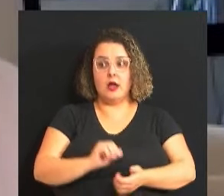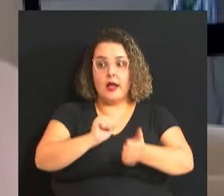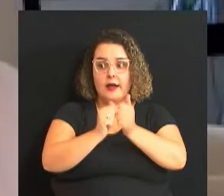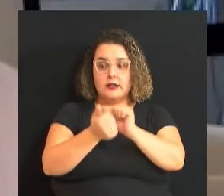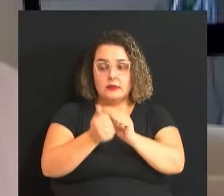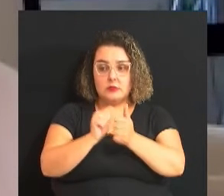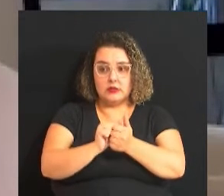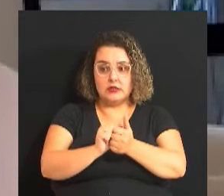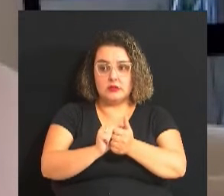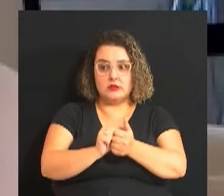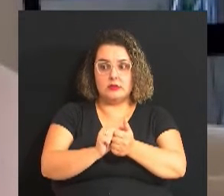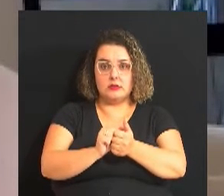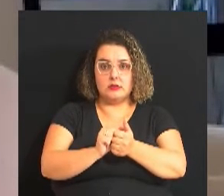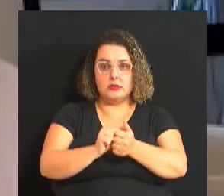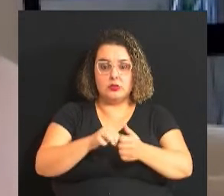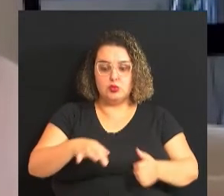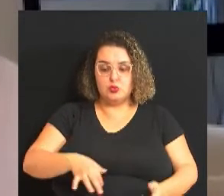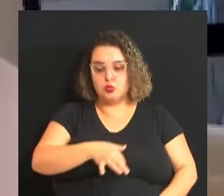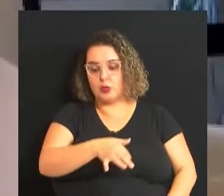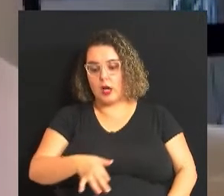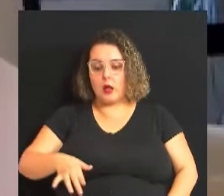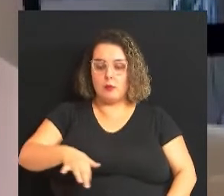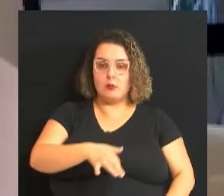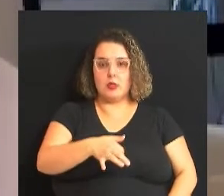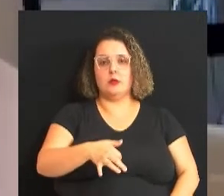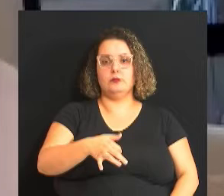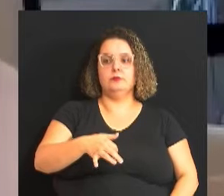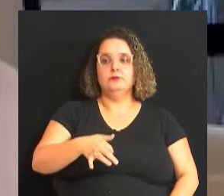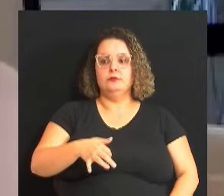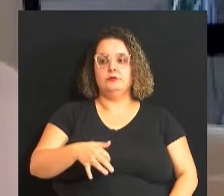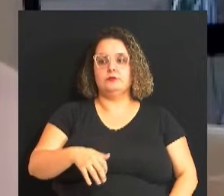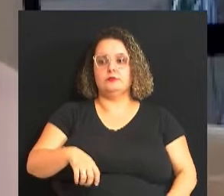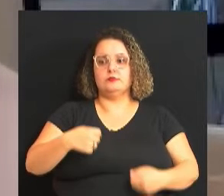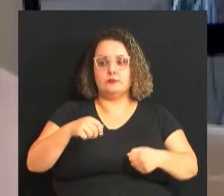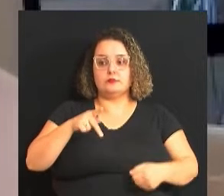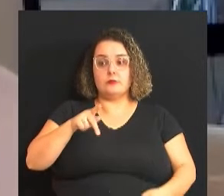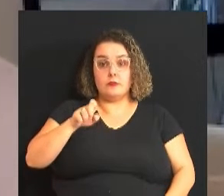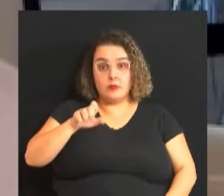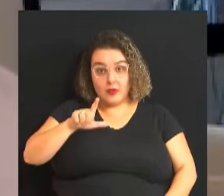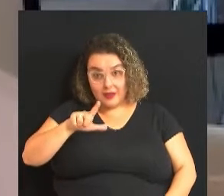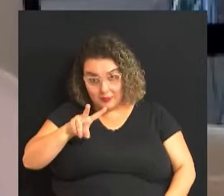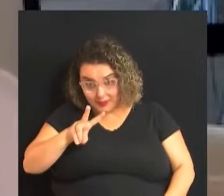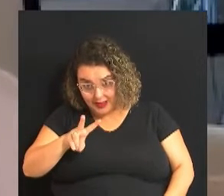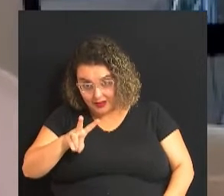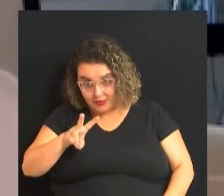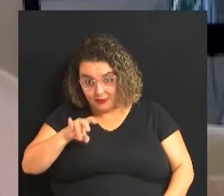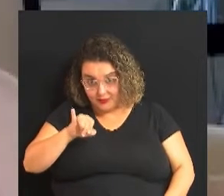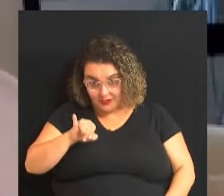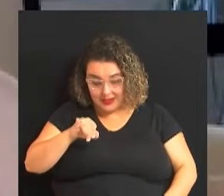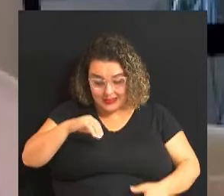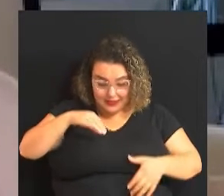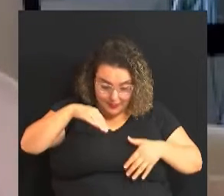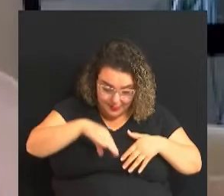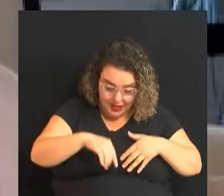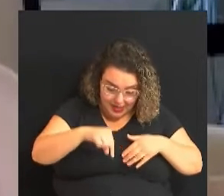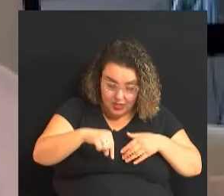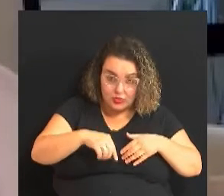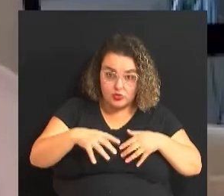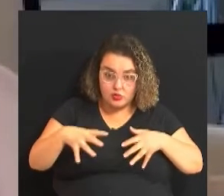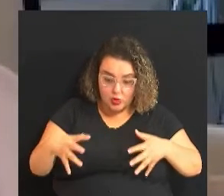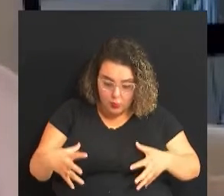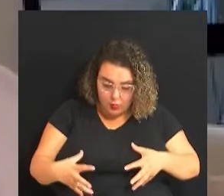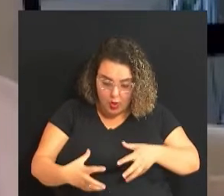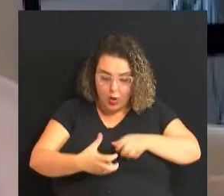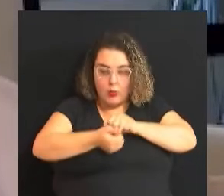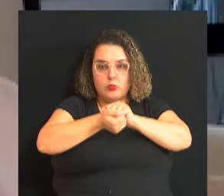do trânsito intestinal. Ou seja, você tem que ir lá na pelve da pessoa, lá embaixo, e juntar uma parte do intestino com uma